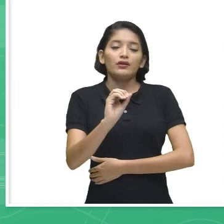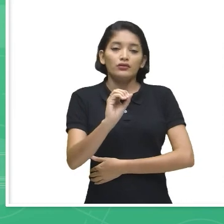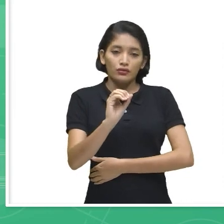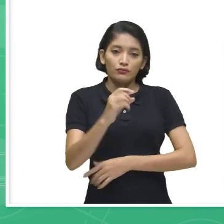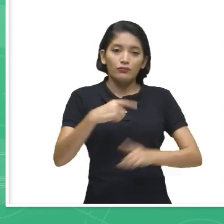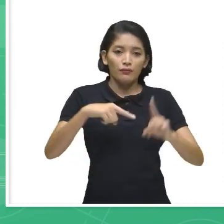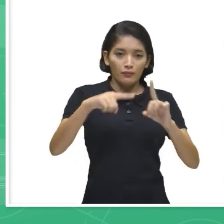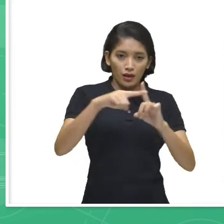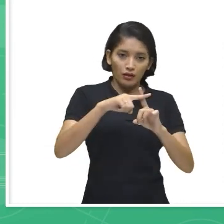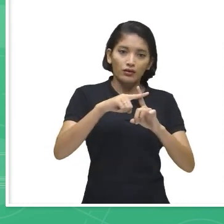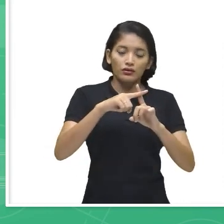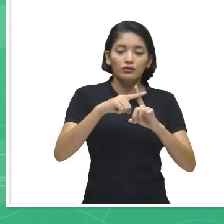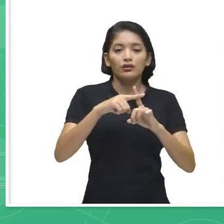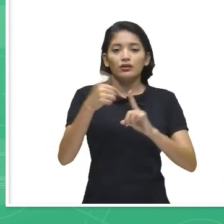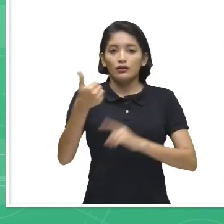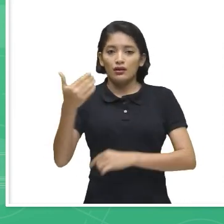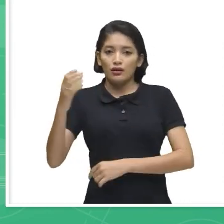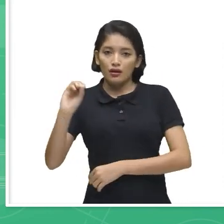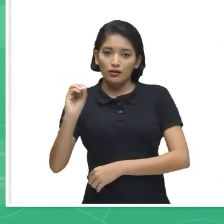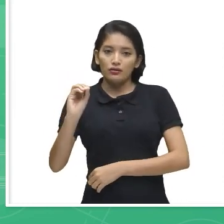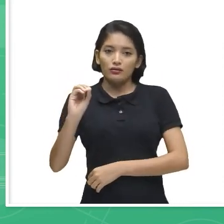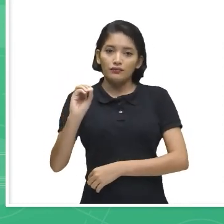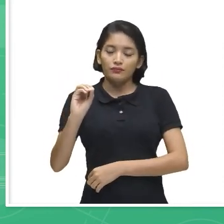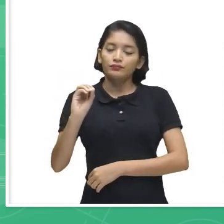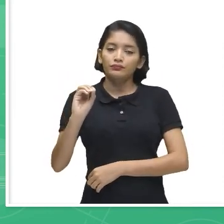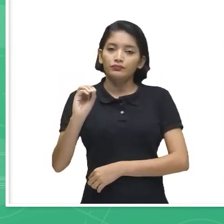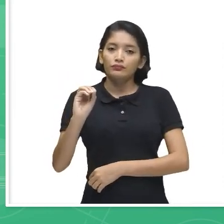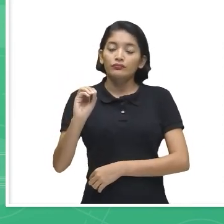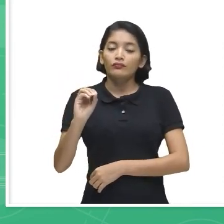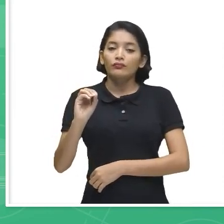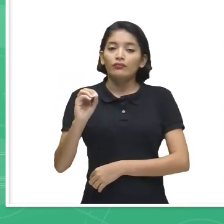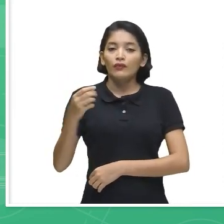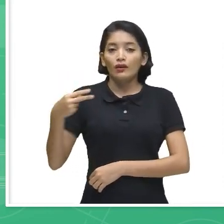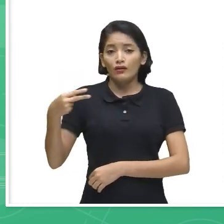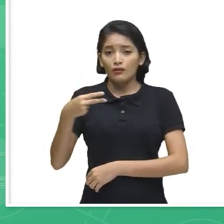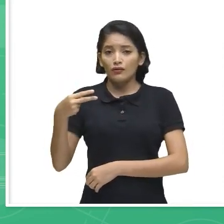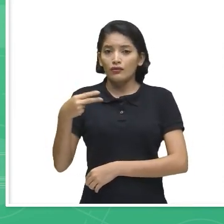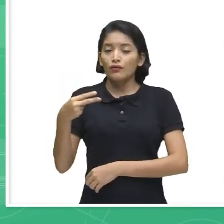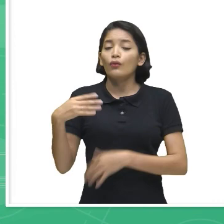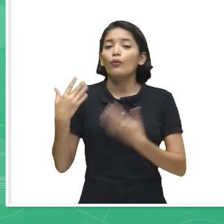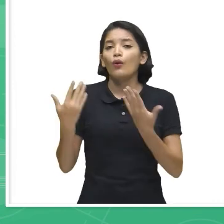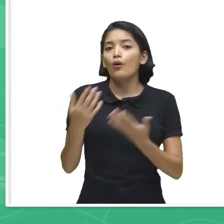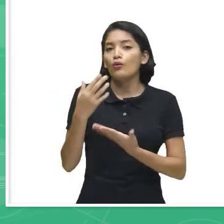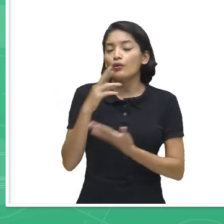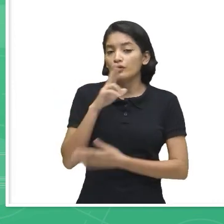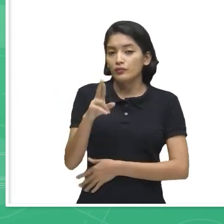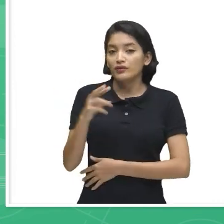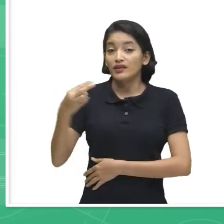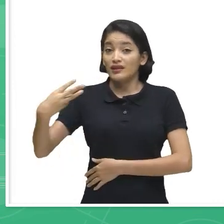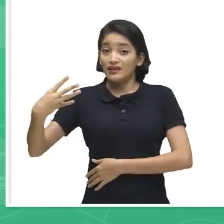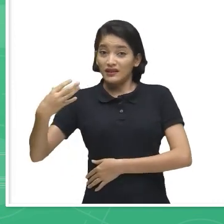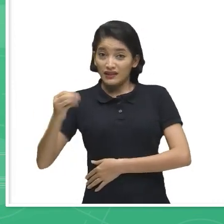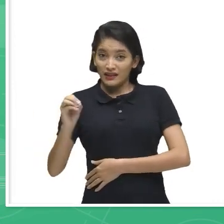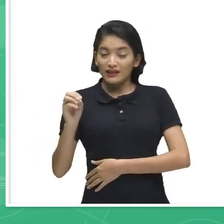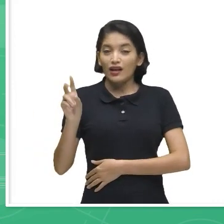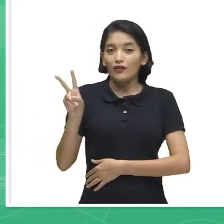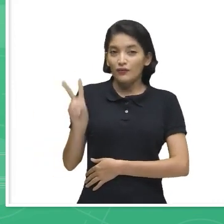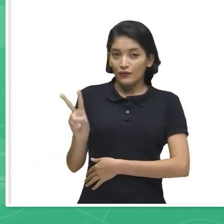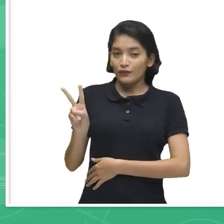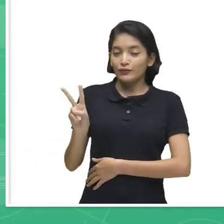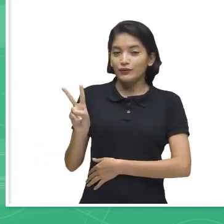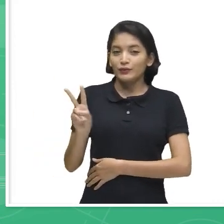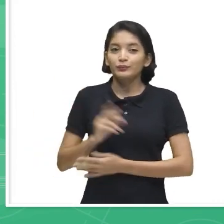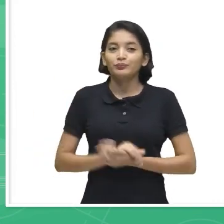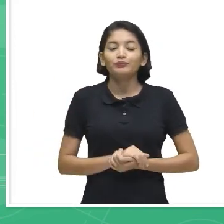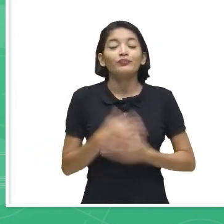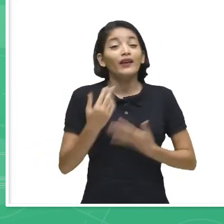mais. 20 mais 10. 20 mais 10, quando eu faço na calculadora, deu 30 volts. Tá aí.